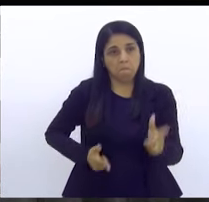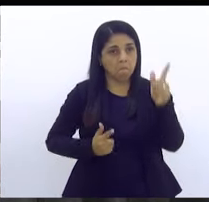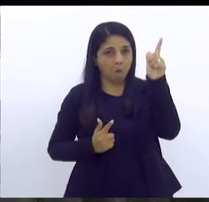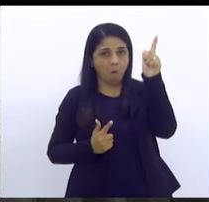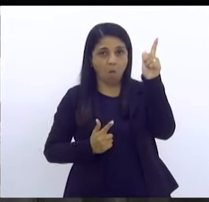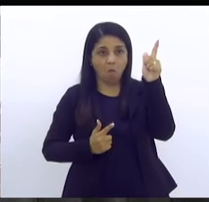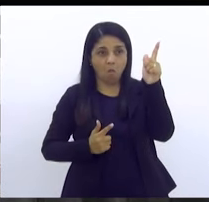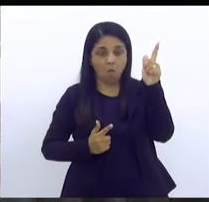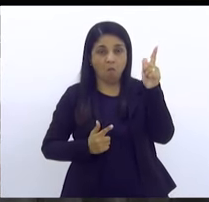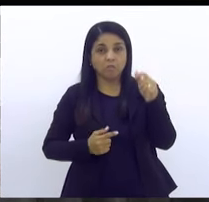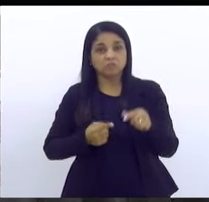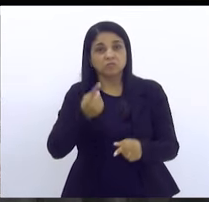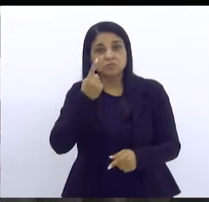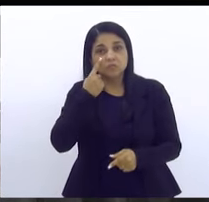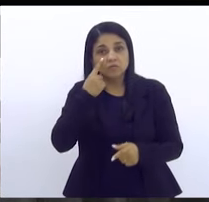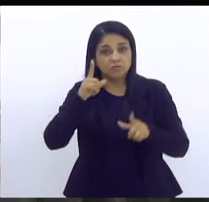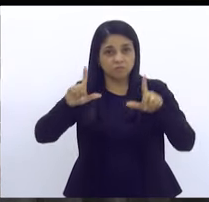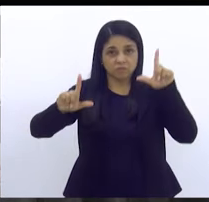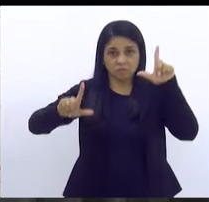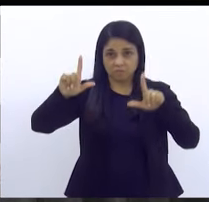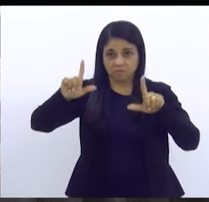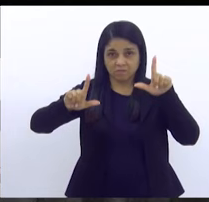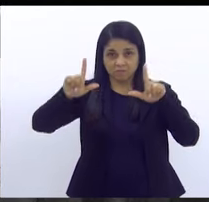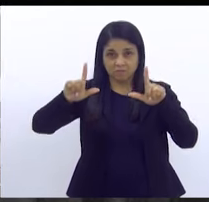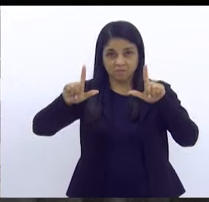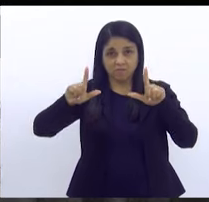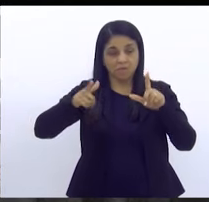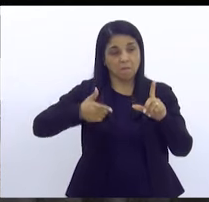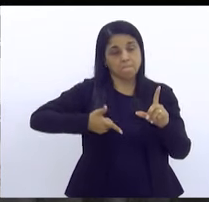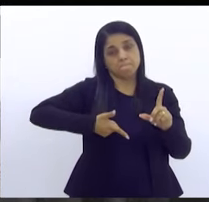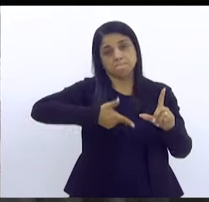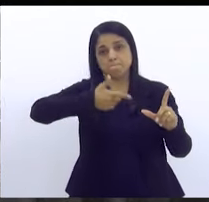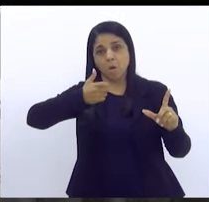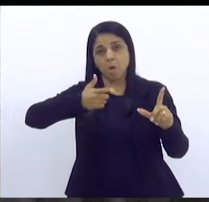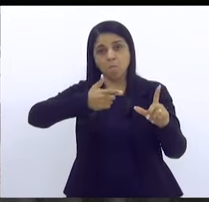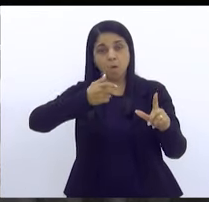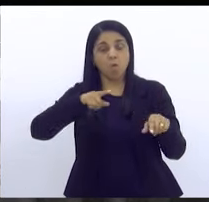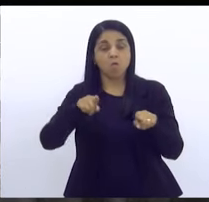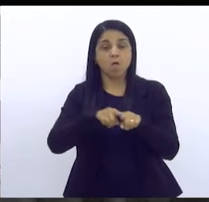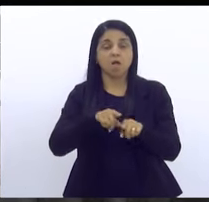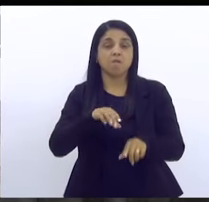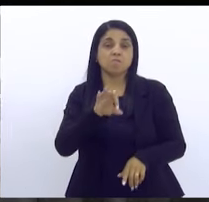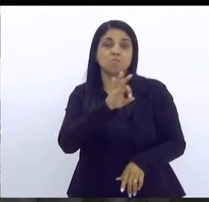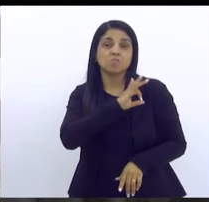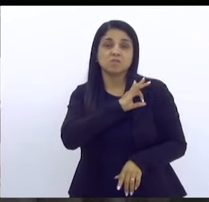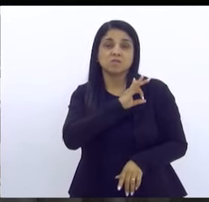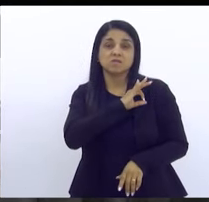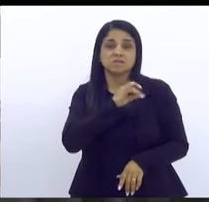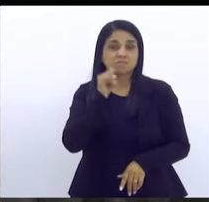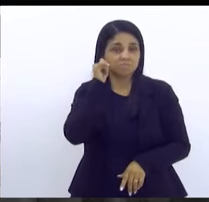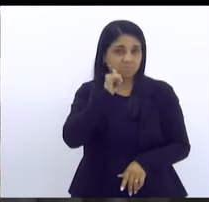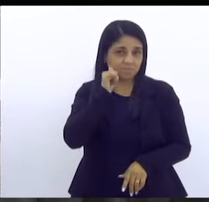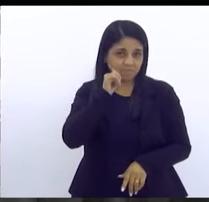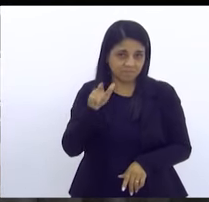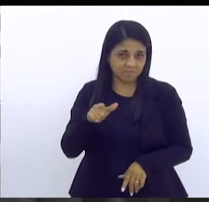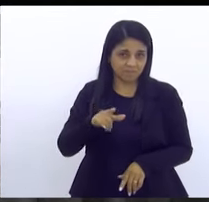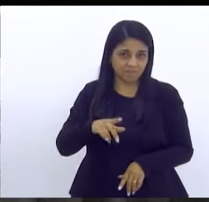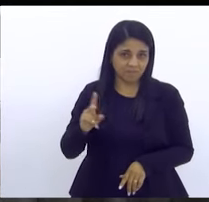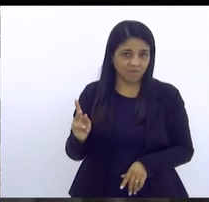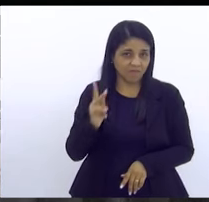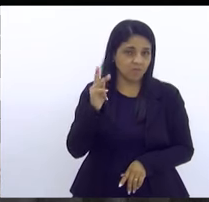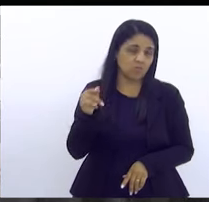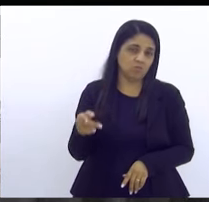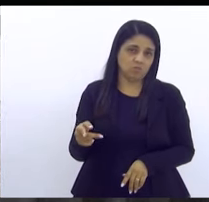Nós assistimos à morte cruel dessa valorosa policial militar. Esse crime não pode ficar